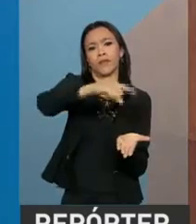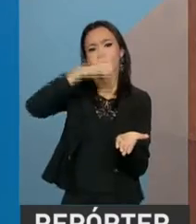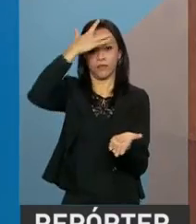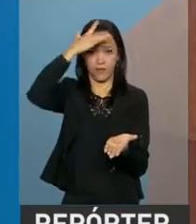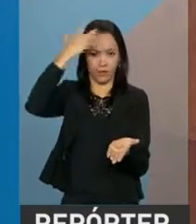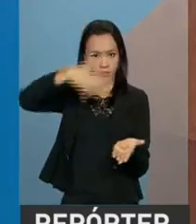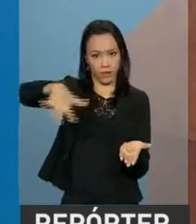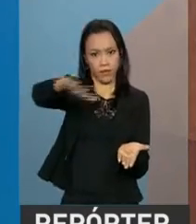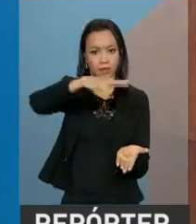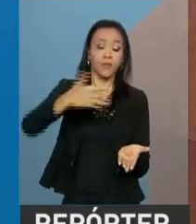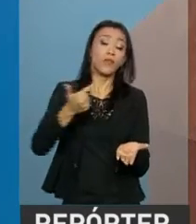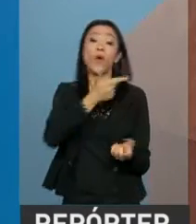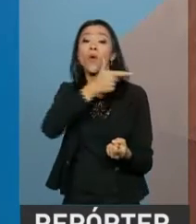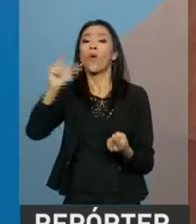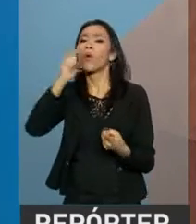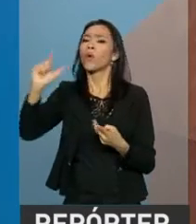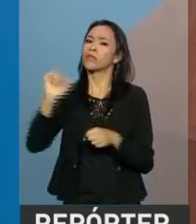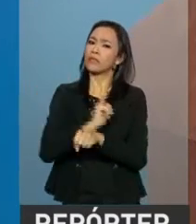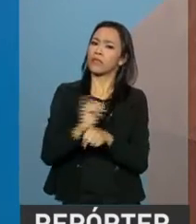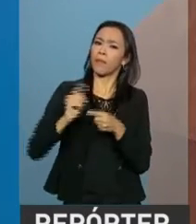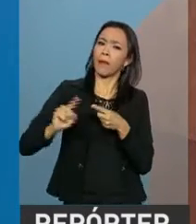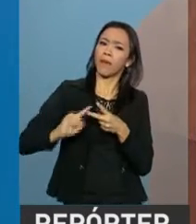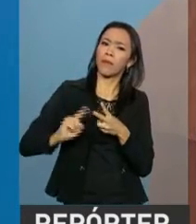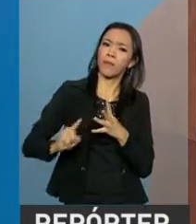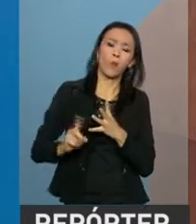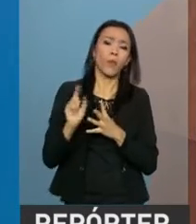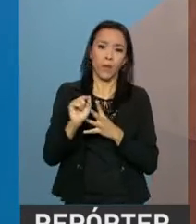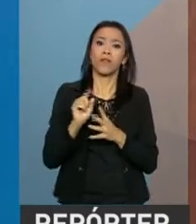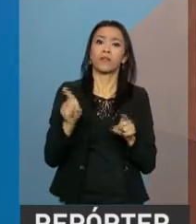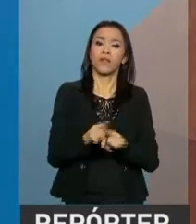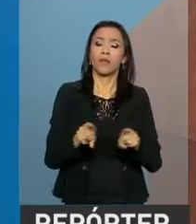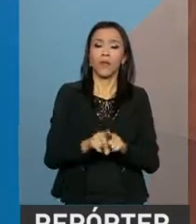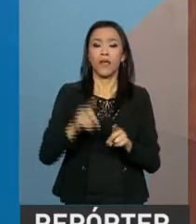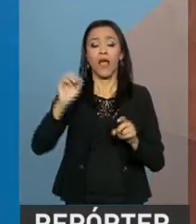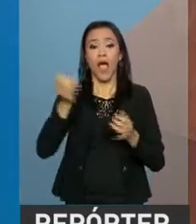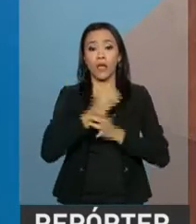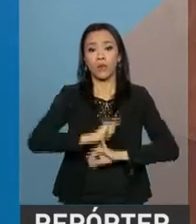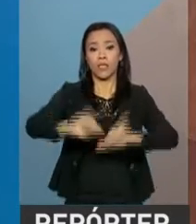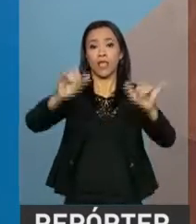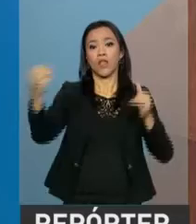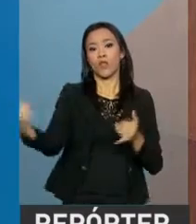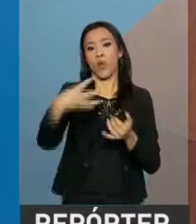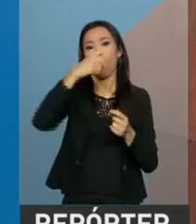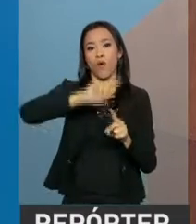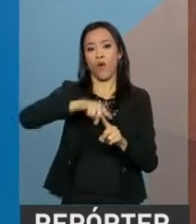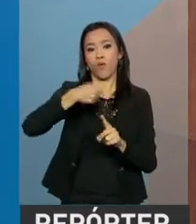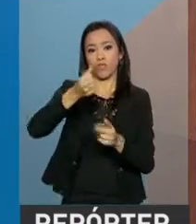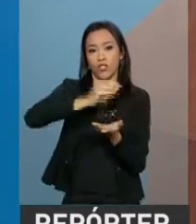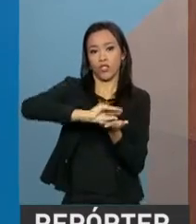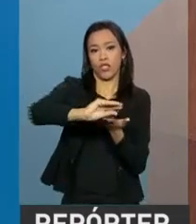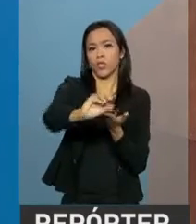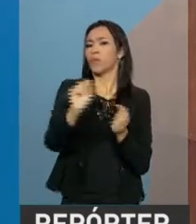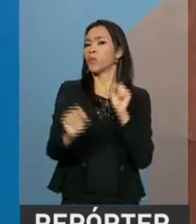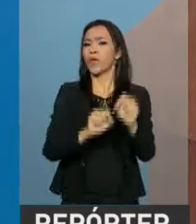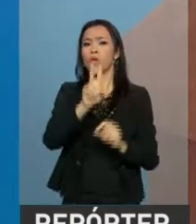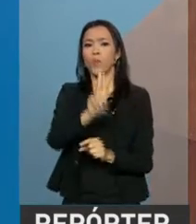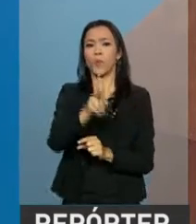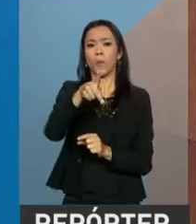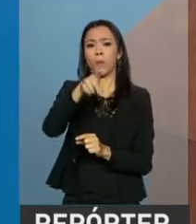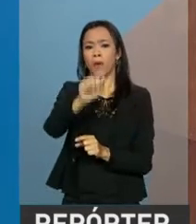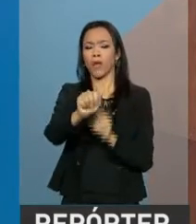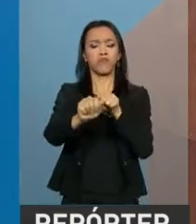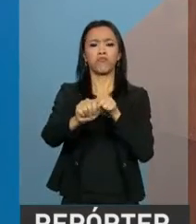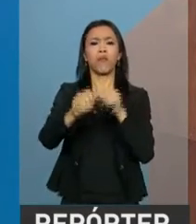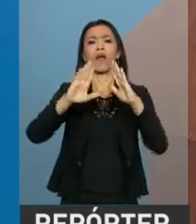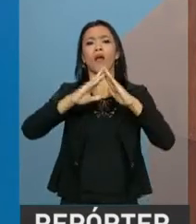população entre outras ações a expectativa é que sejam anunciados novos investimentos em upas que são as unidades de